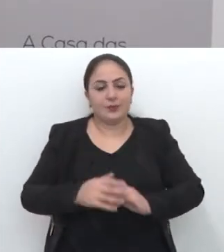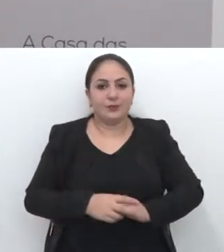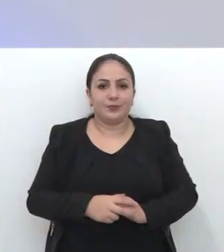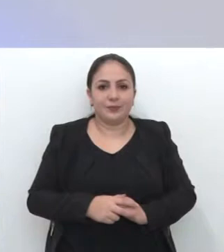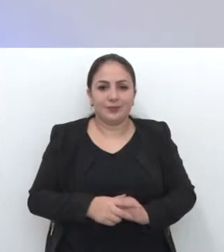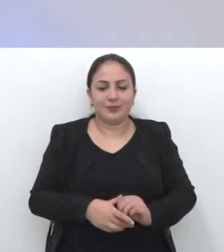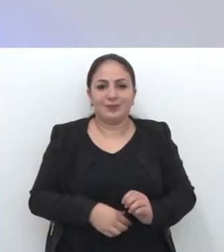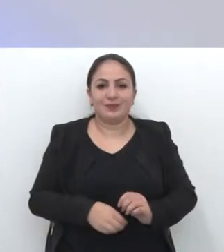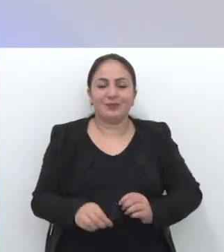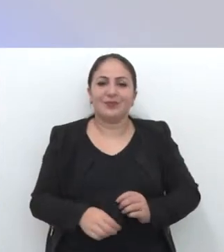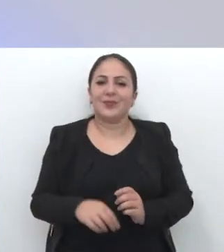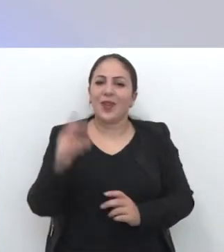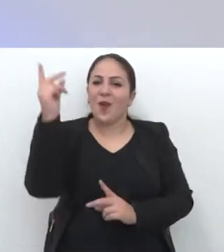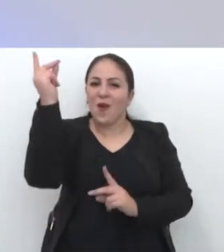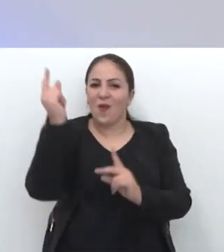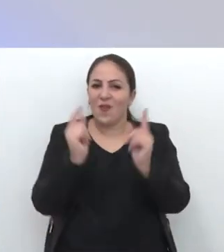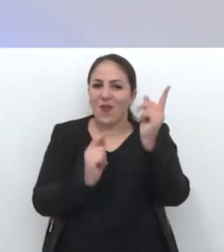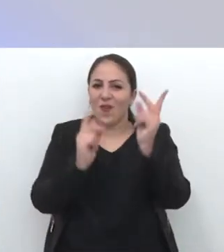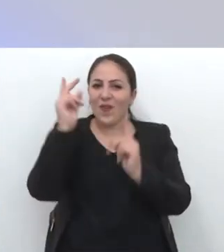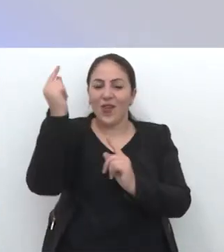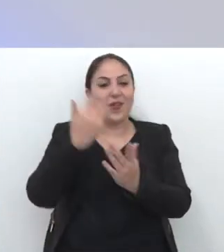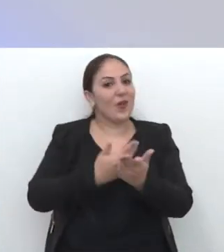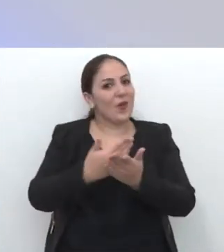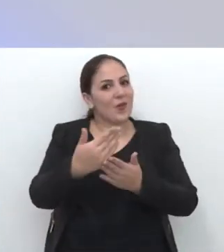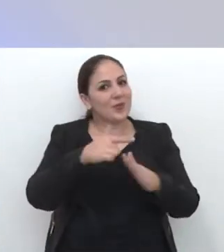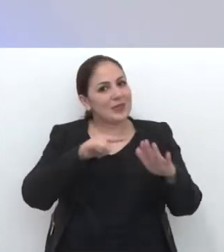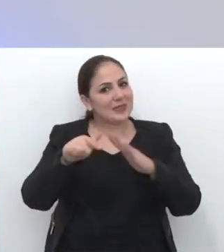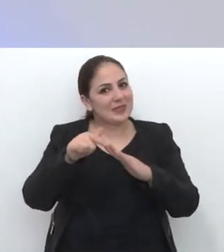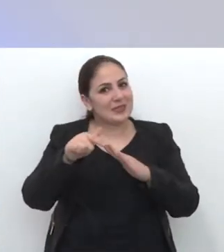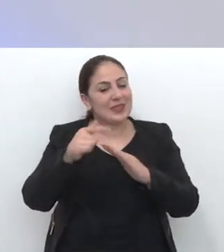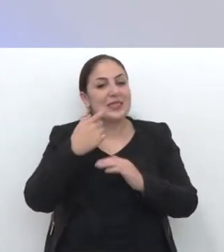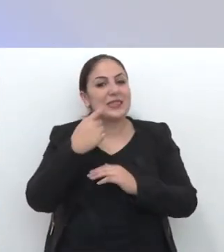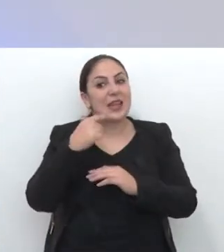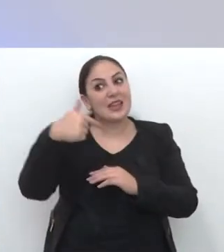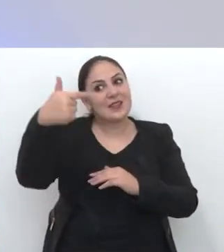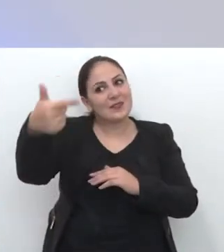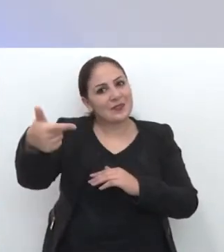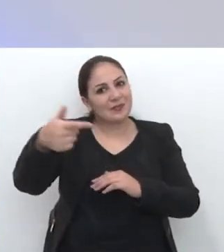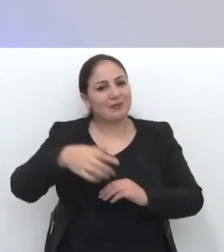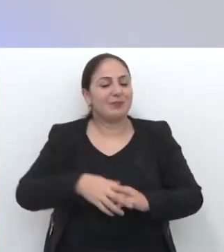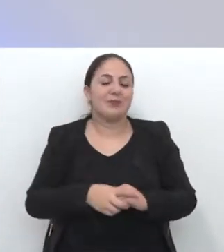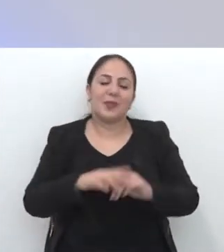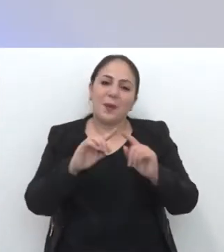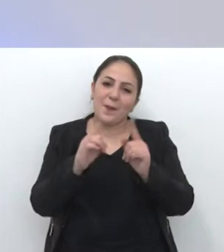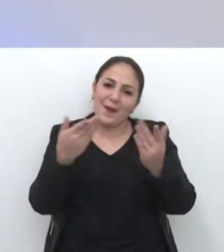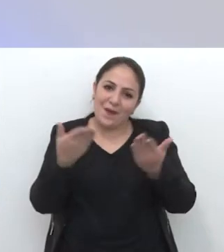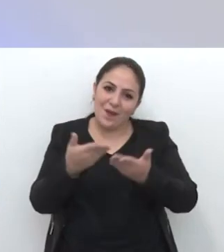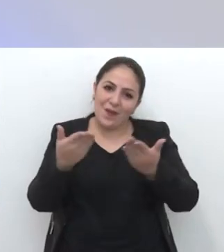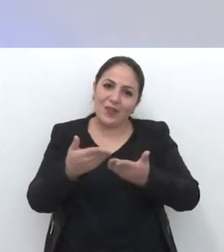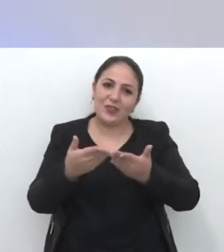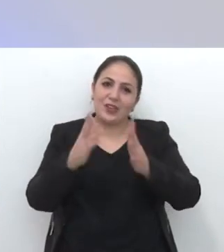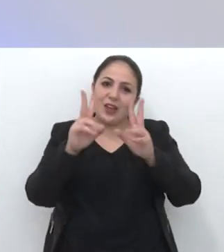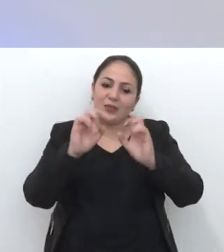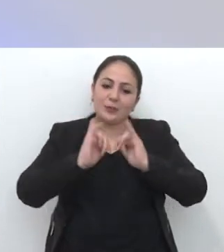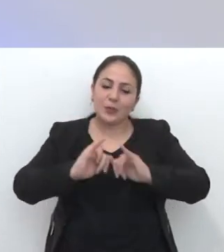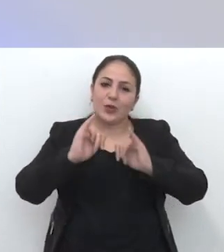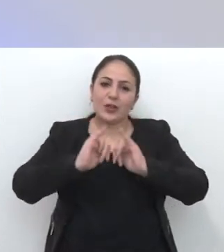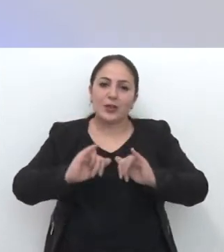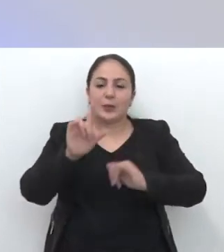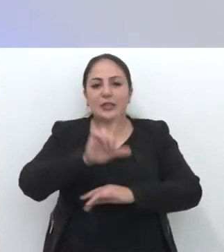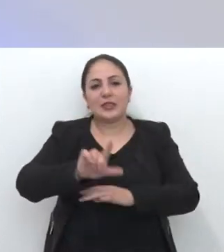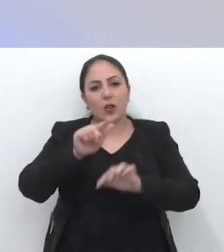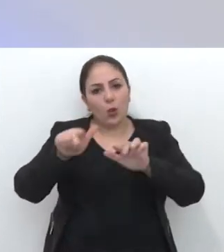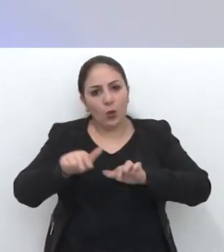próprio teto. E o Festival Internacional de Folclore inicia na próxima sexta-feira, mas hoje pauta o